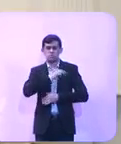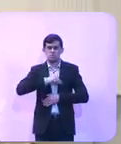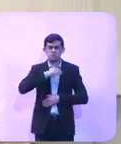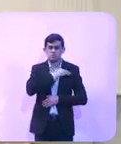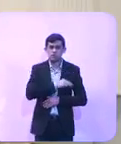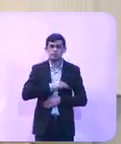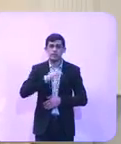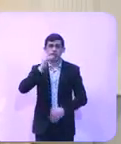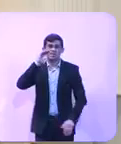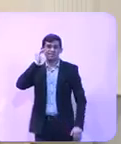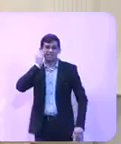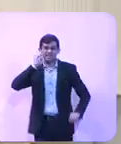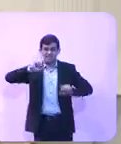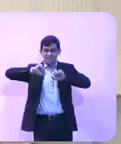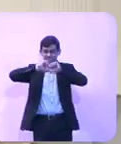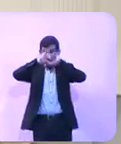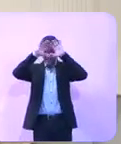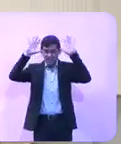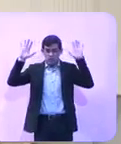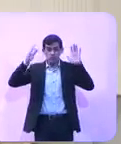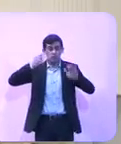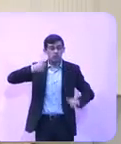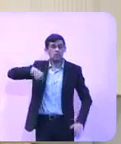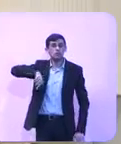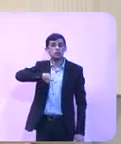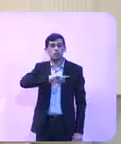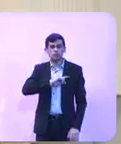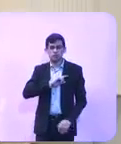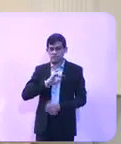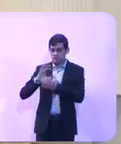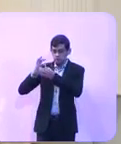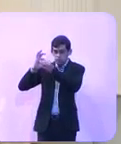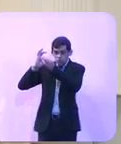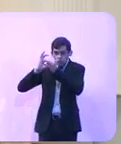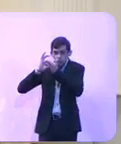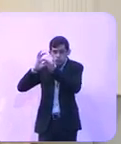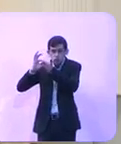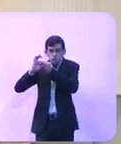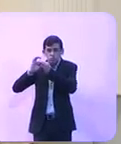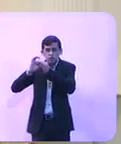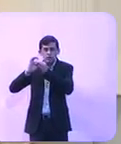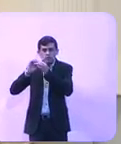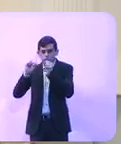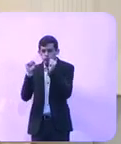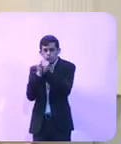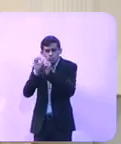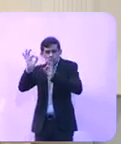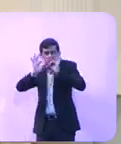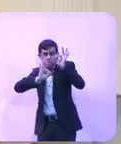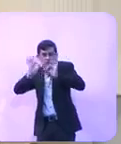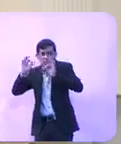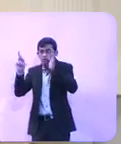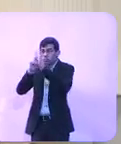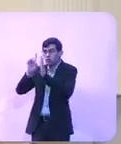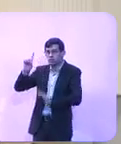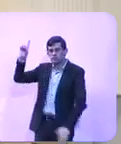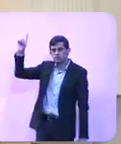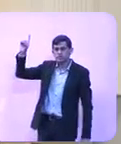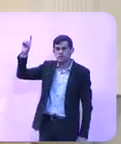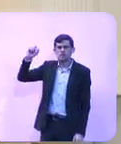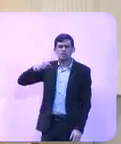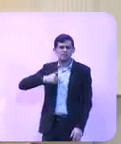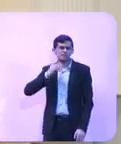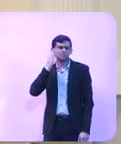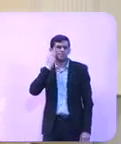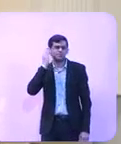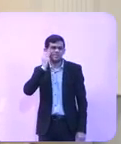a entender que nós somos parte integrante de um projeto de Deus. Eu sei que Deus não precisa de